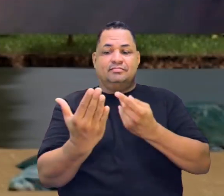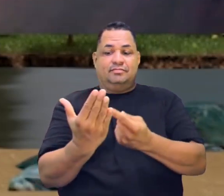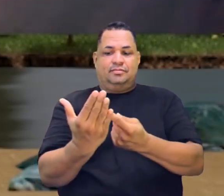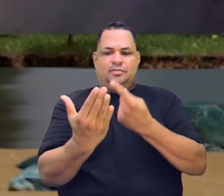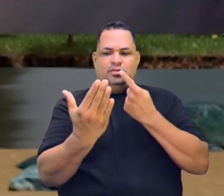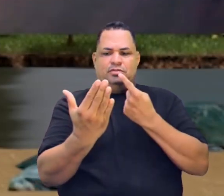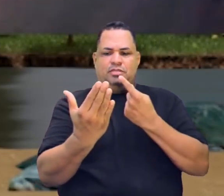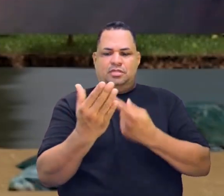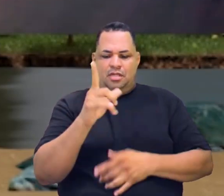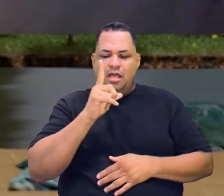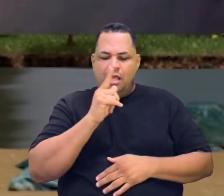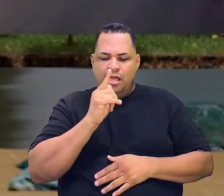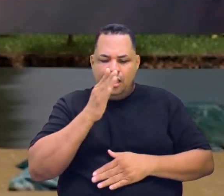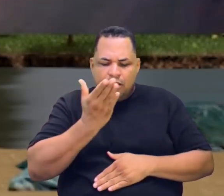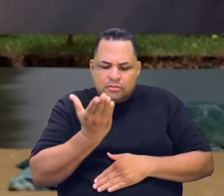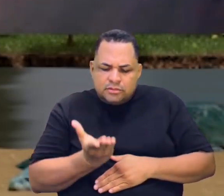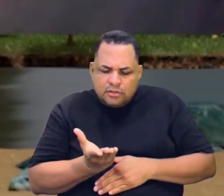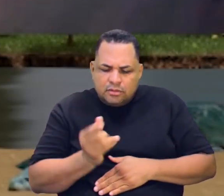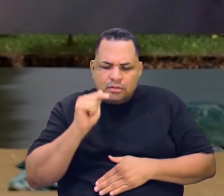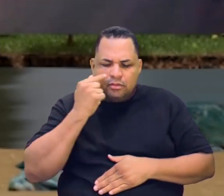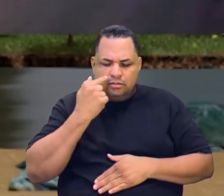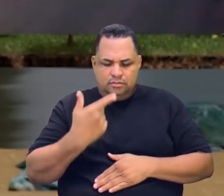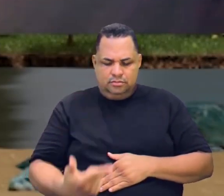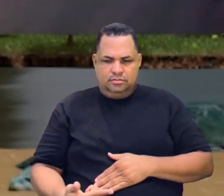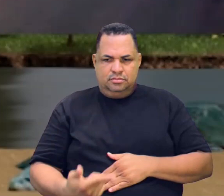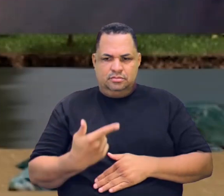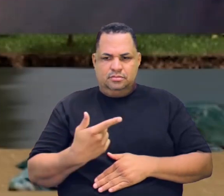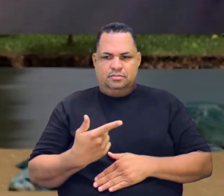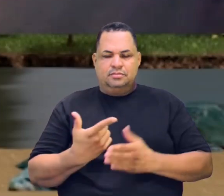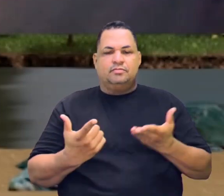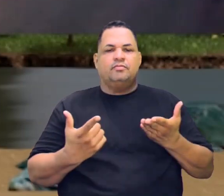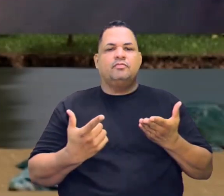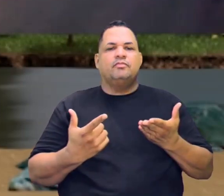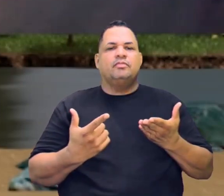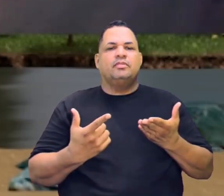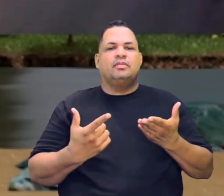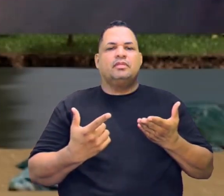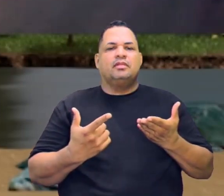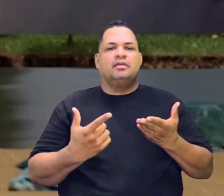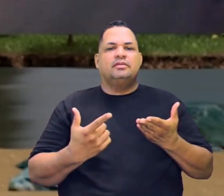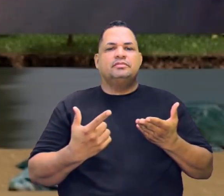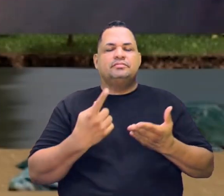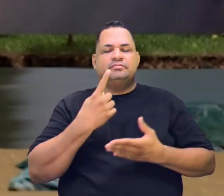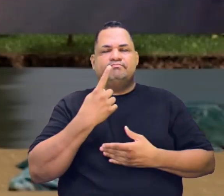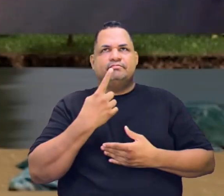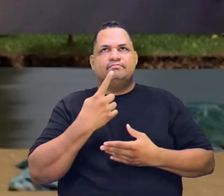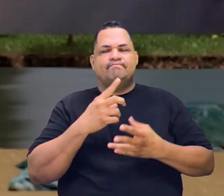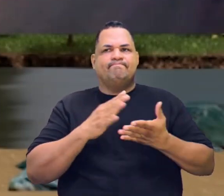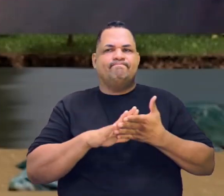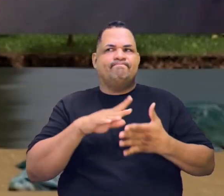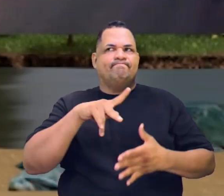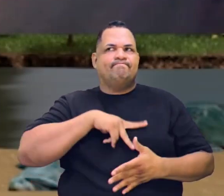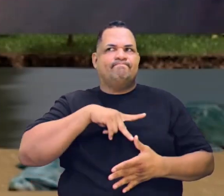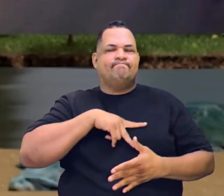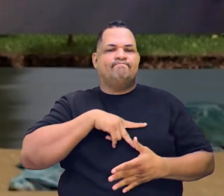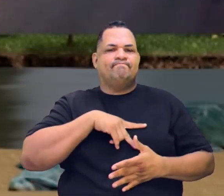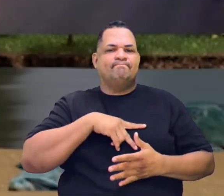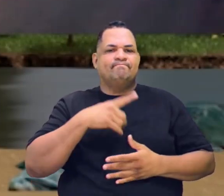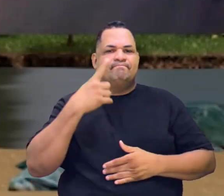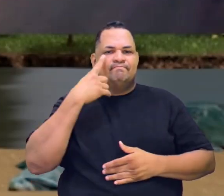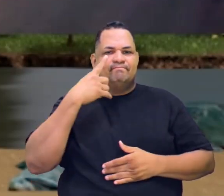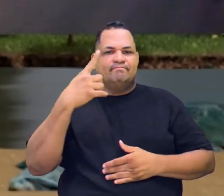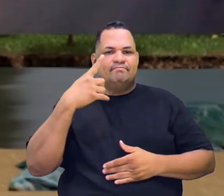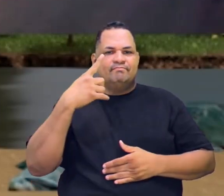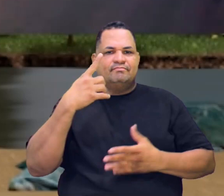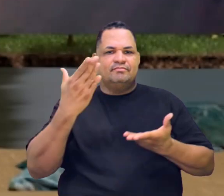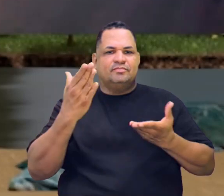na água? Pois é. Mas aí, eu assim, particularmente, eu vejo que o cantor dessa